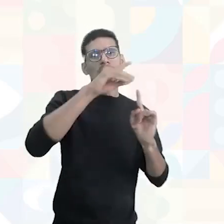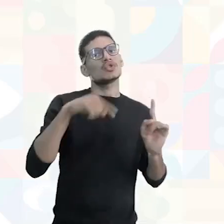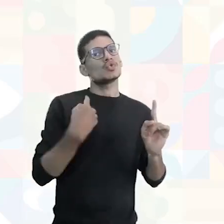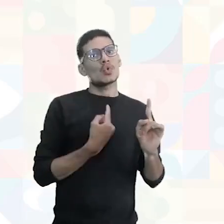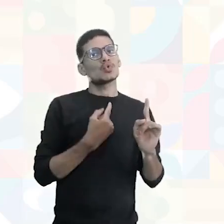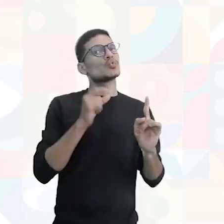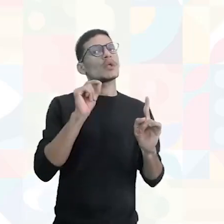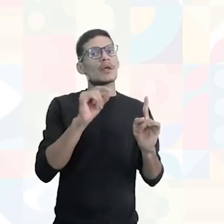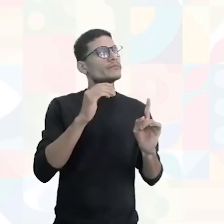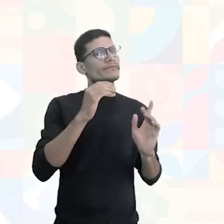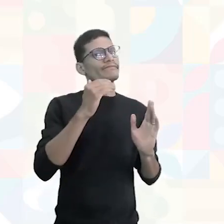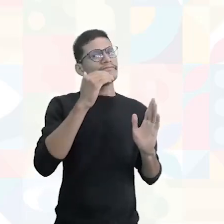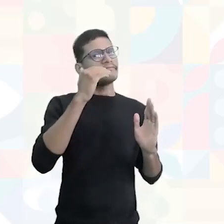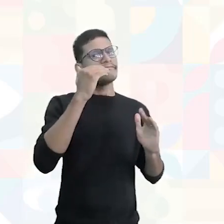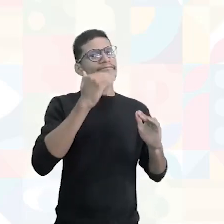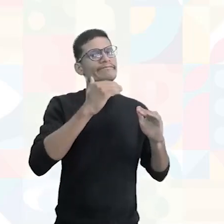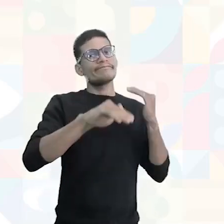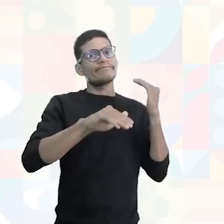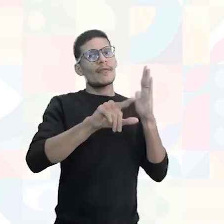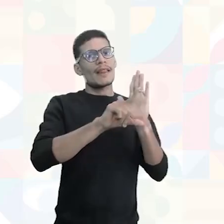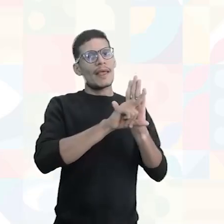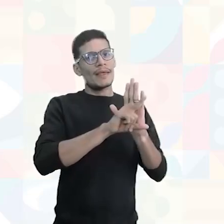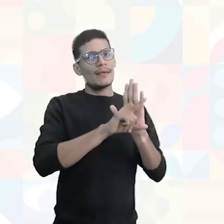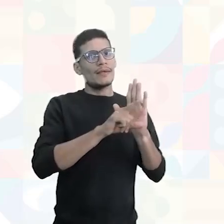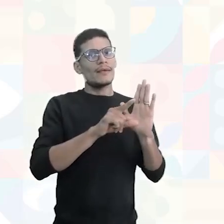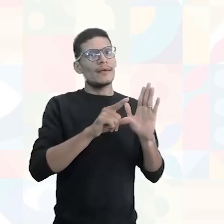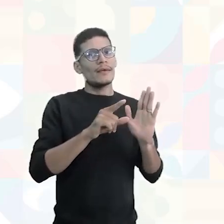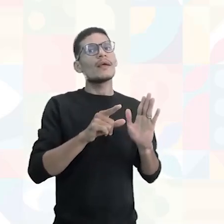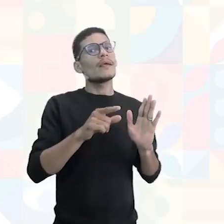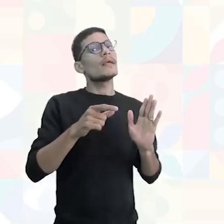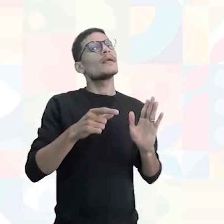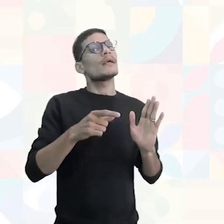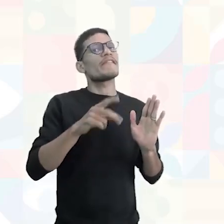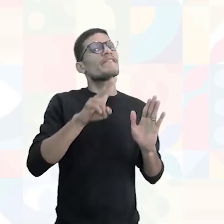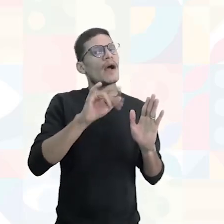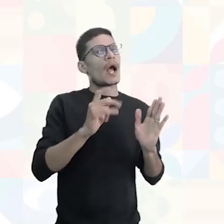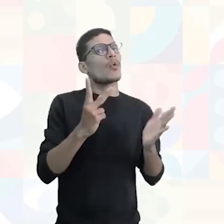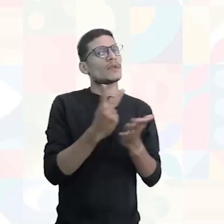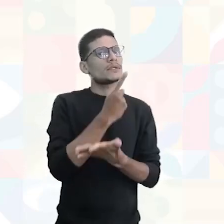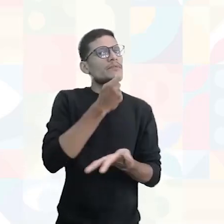uma lei e é passível sim de punição, tá certo, gente?